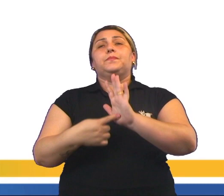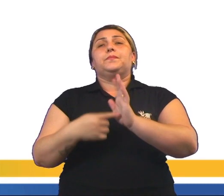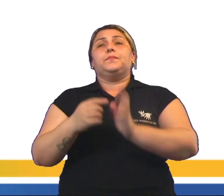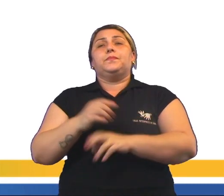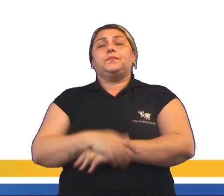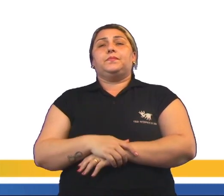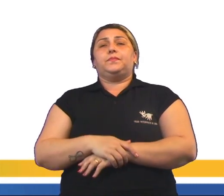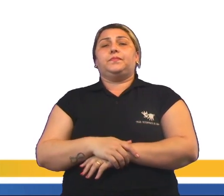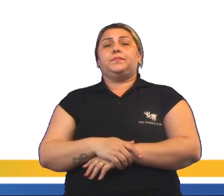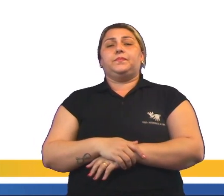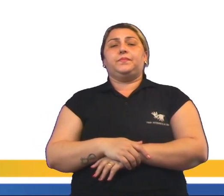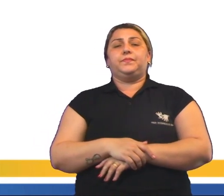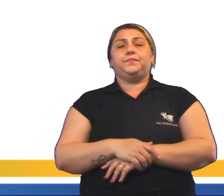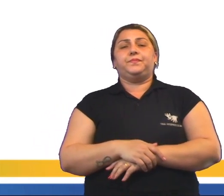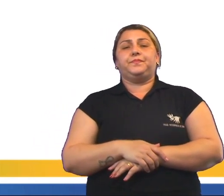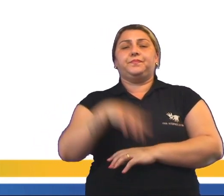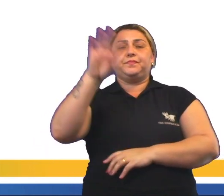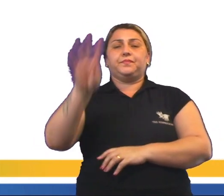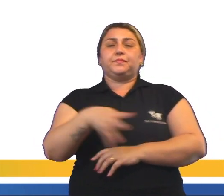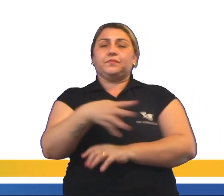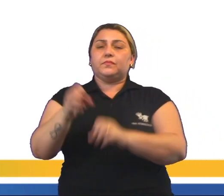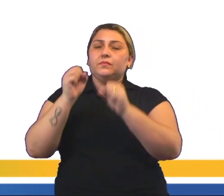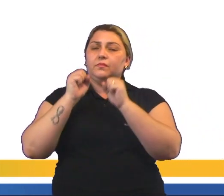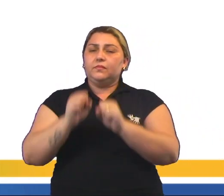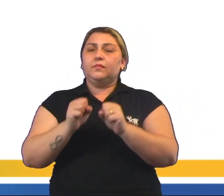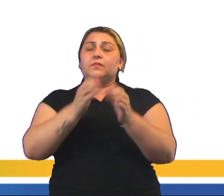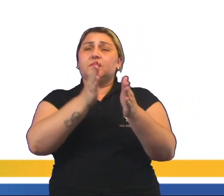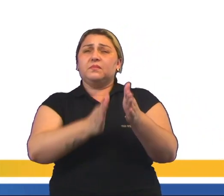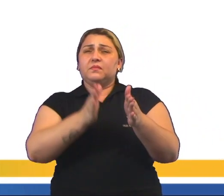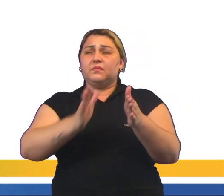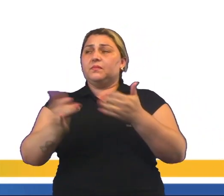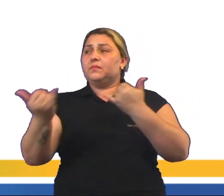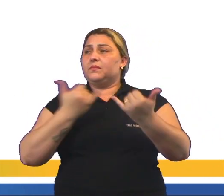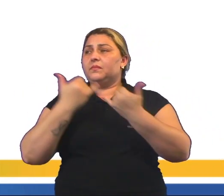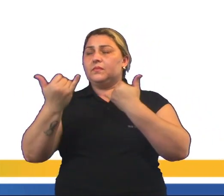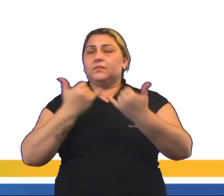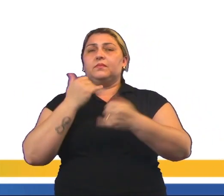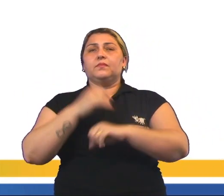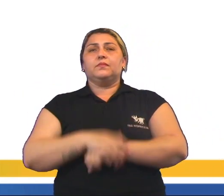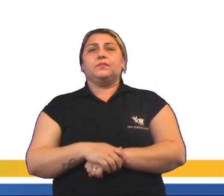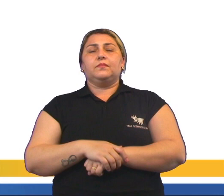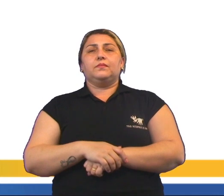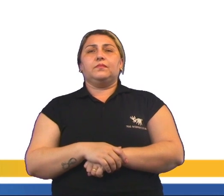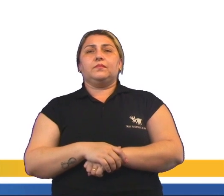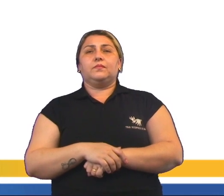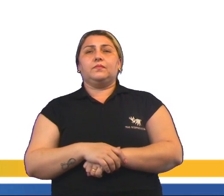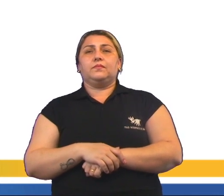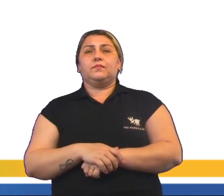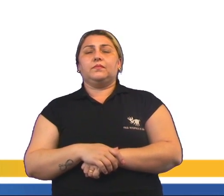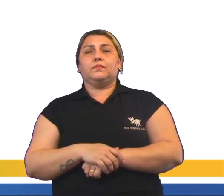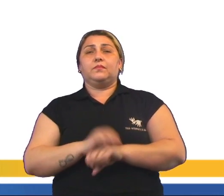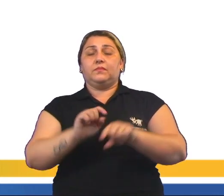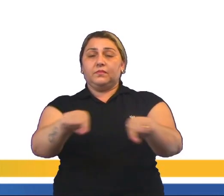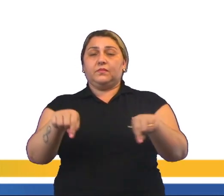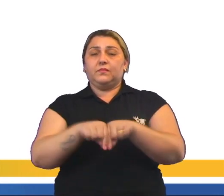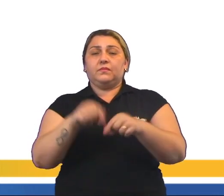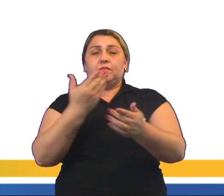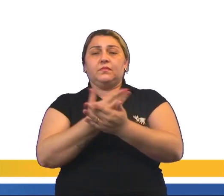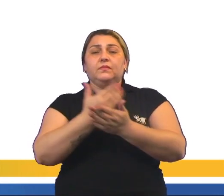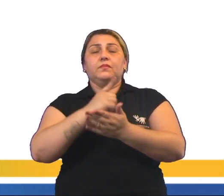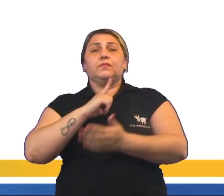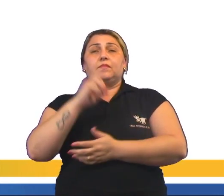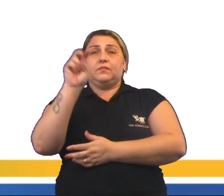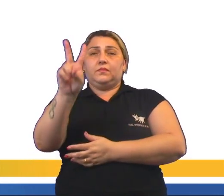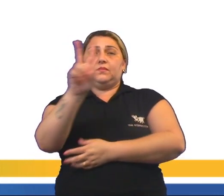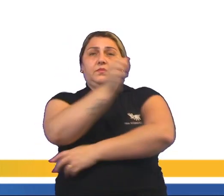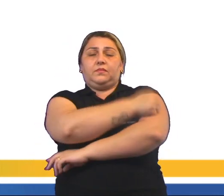aparecer. E da tabela, podemos obter as seguintes informações. Na classe, temos